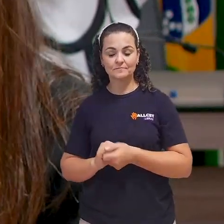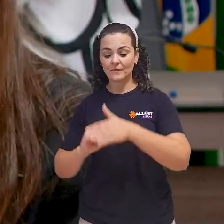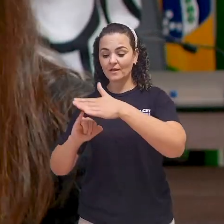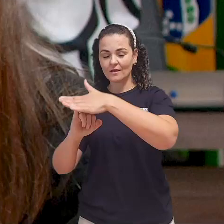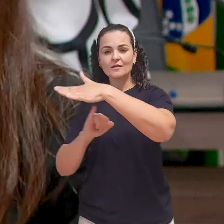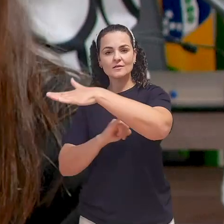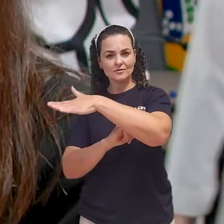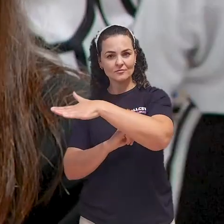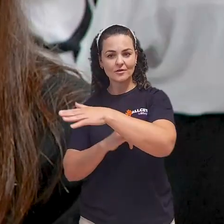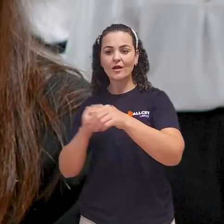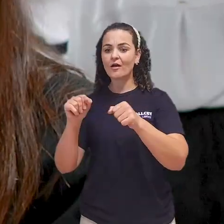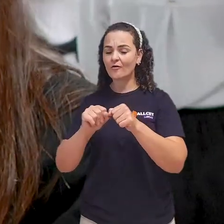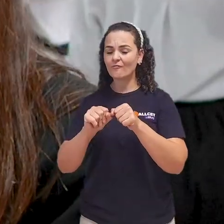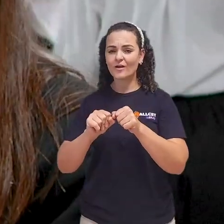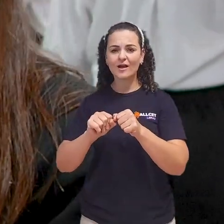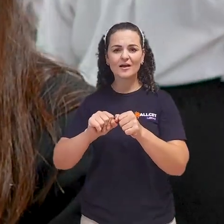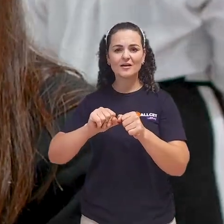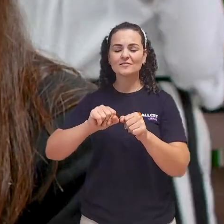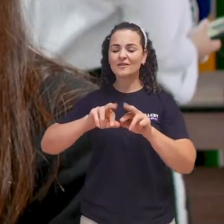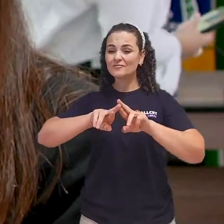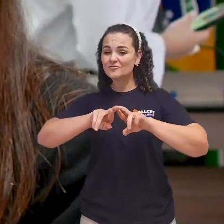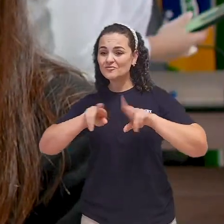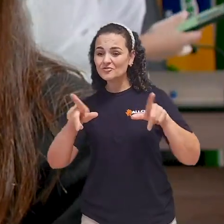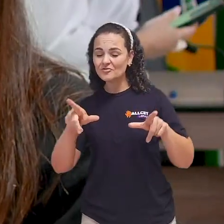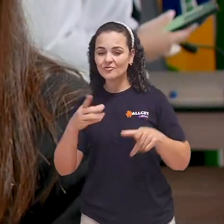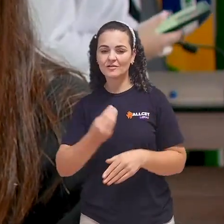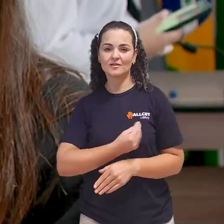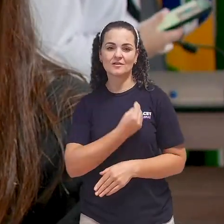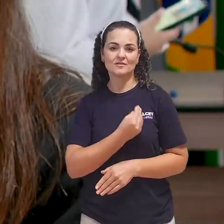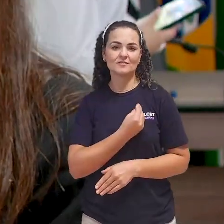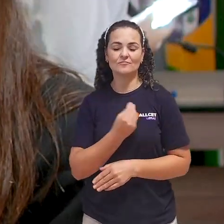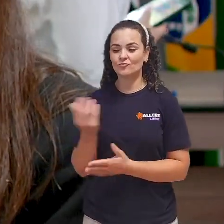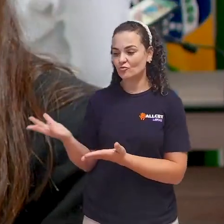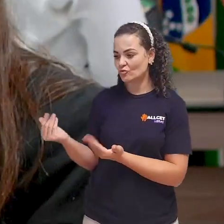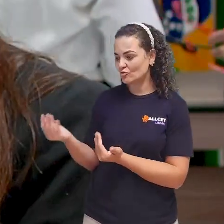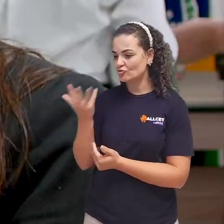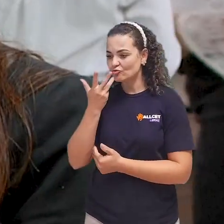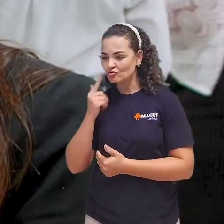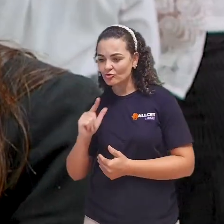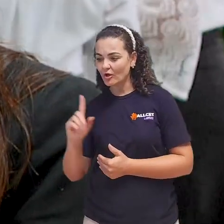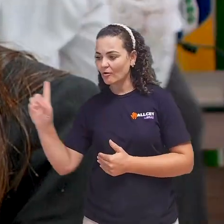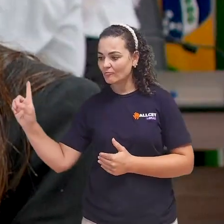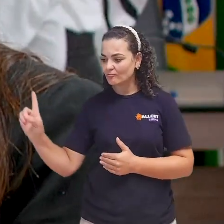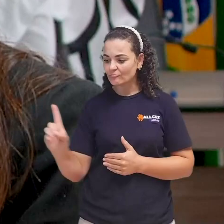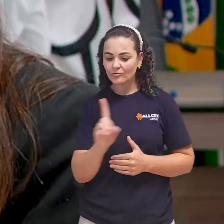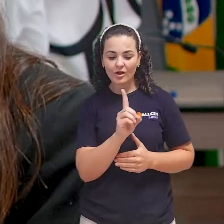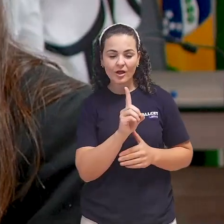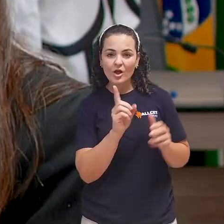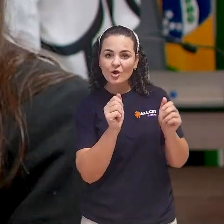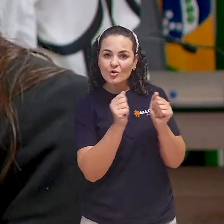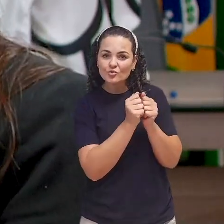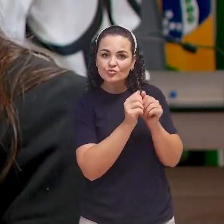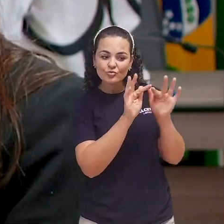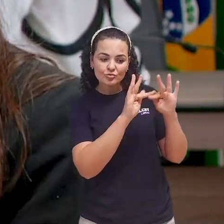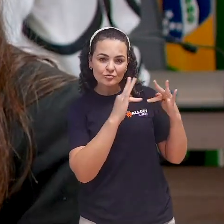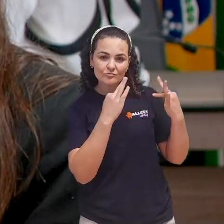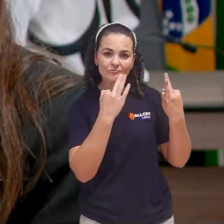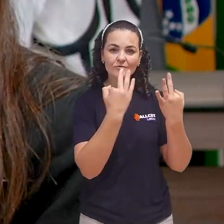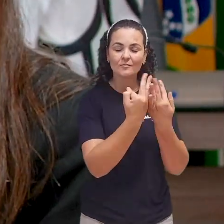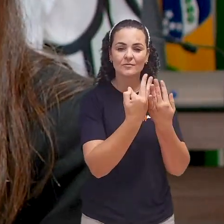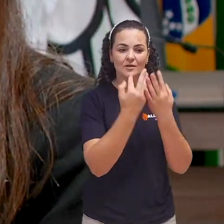Esse serviço faz toda a diferença na vida dessas crianças e desses adolescentes, porque proporciona para eles a convivência